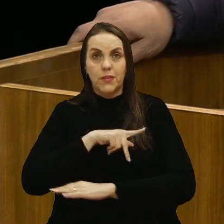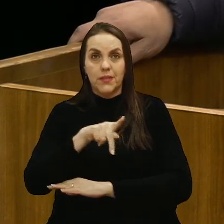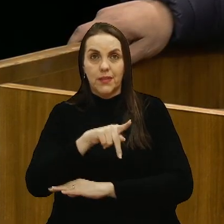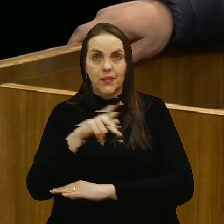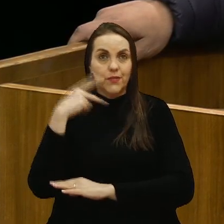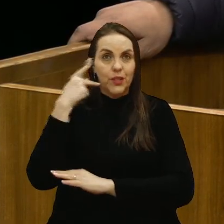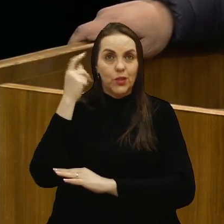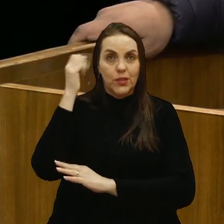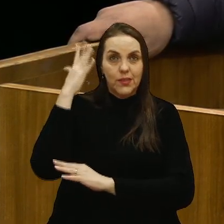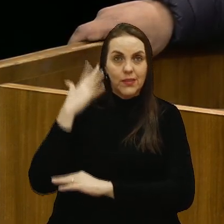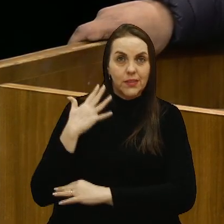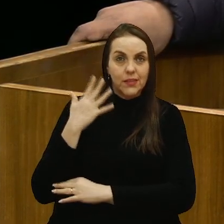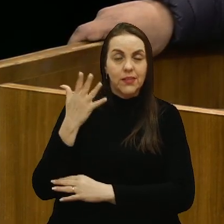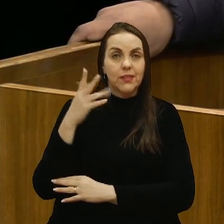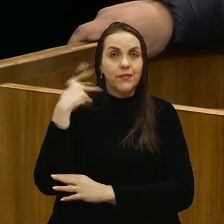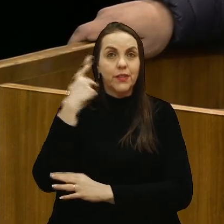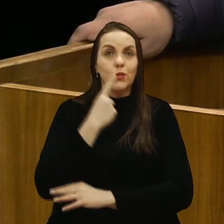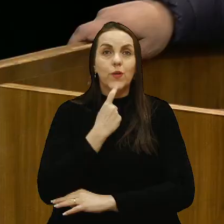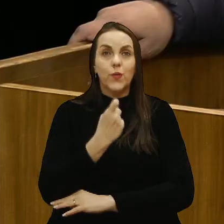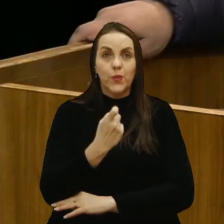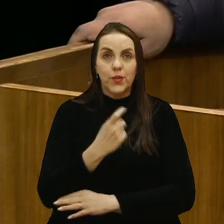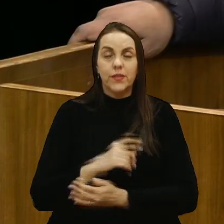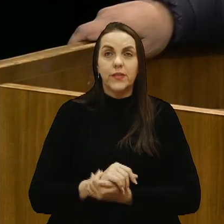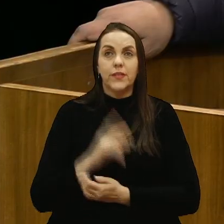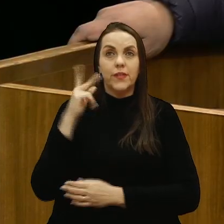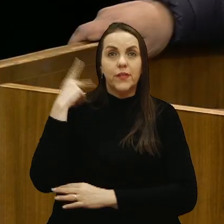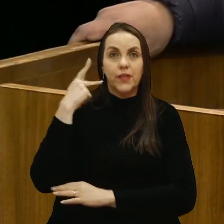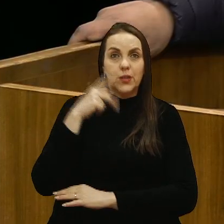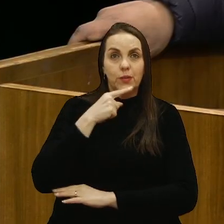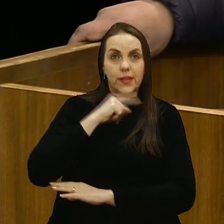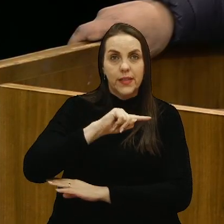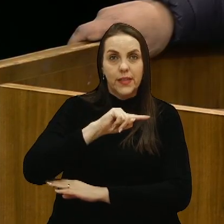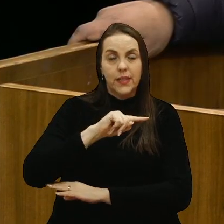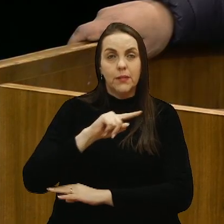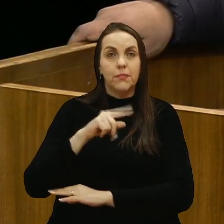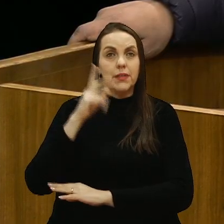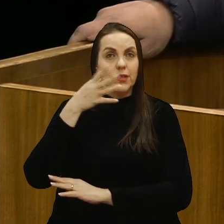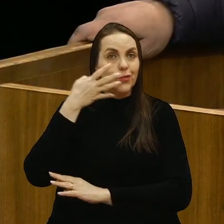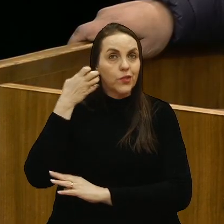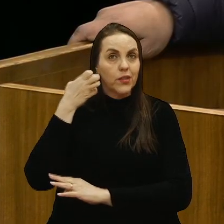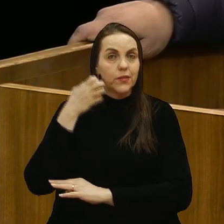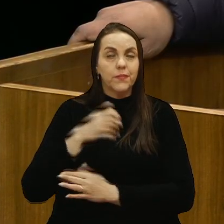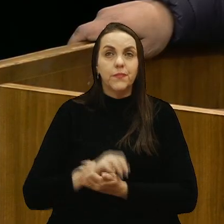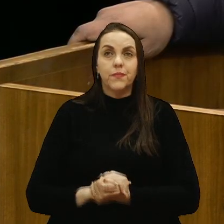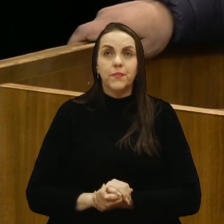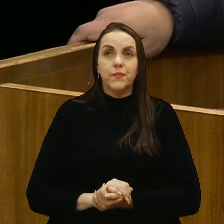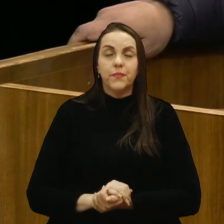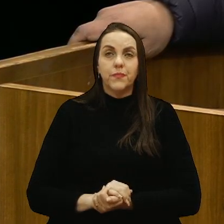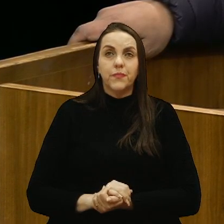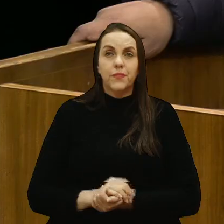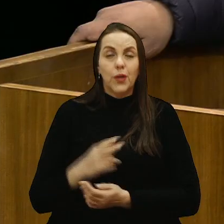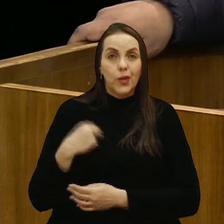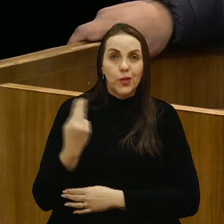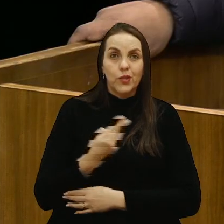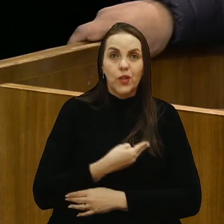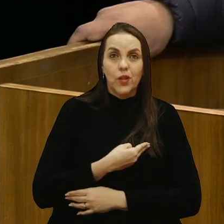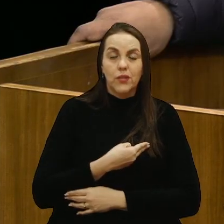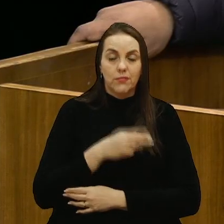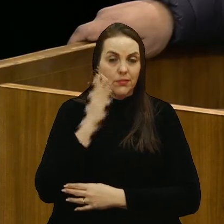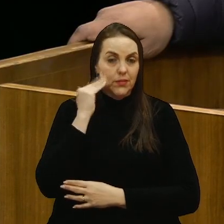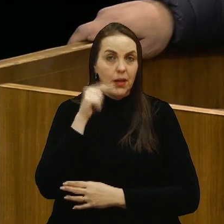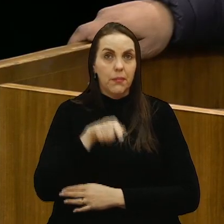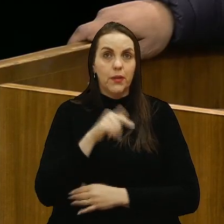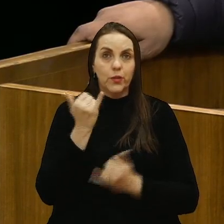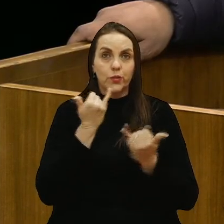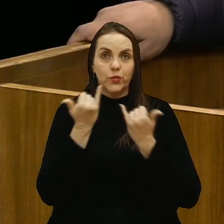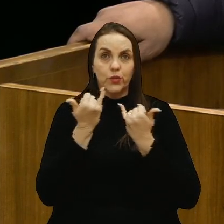Mello, vereadora Rose Frigieri, vereador Caleb, vereador Jack, nós ficamos sabendo dessa